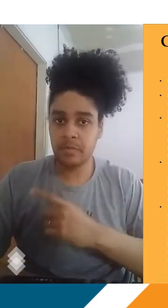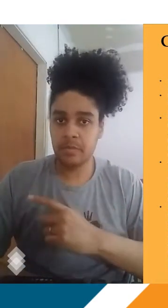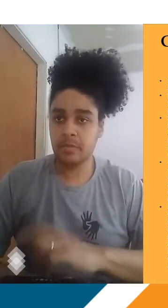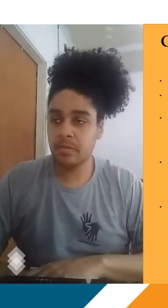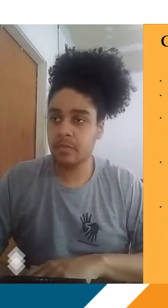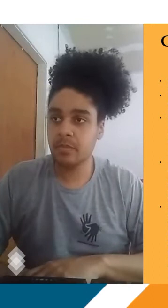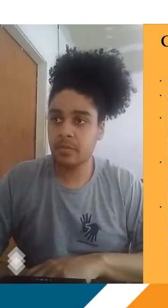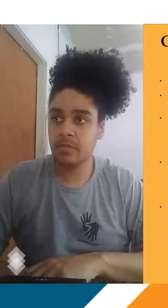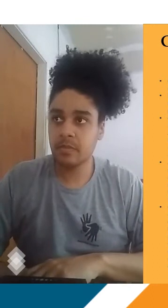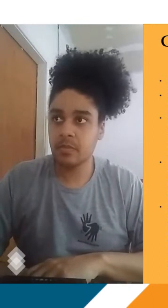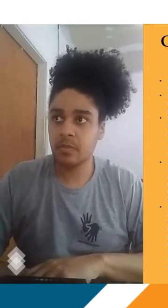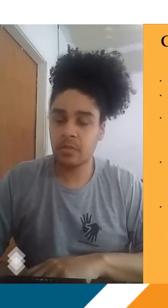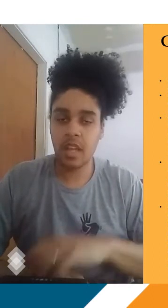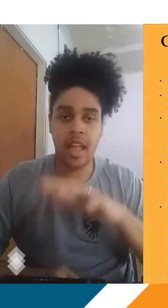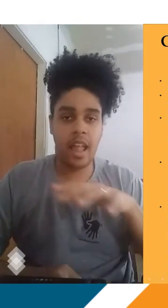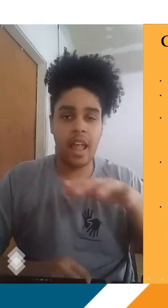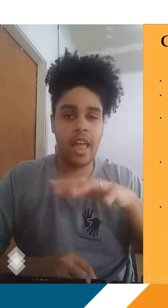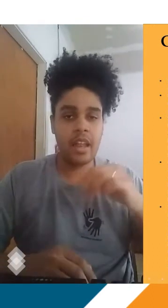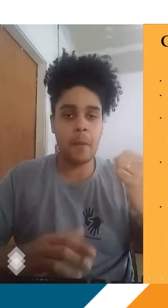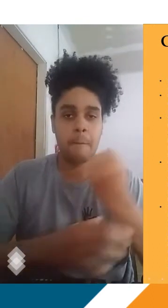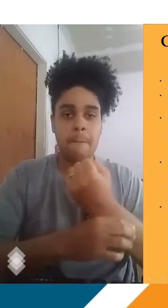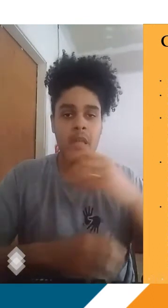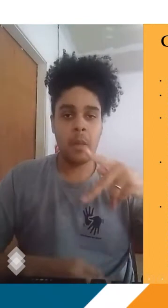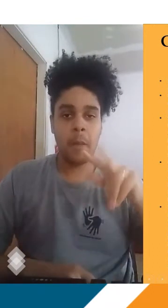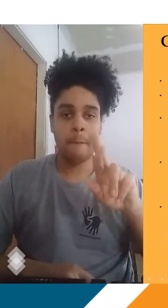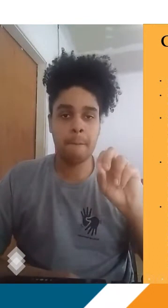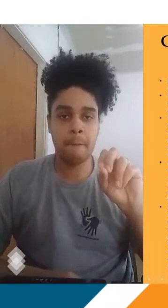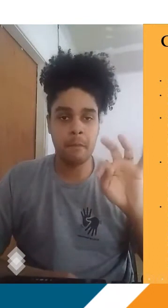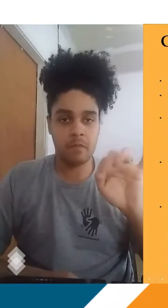no limite entre a região metropolitana e a região serrana. O